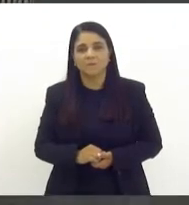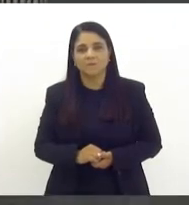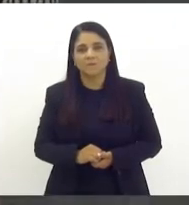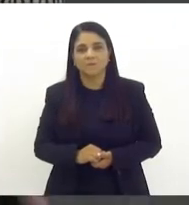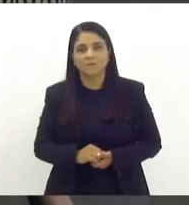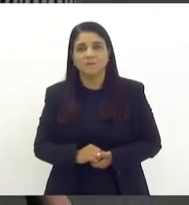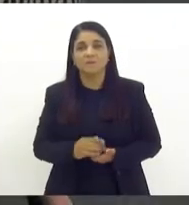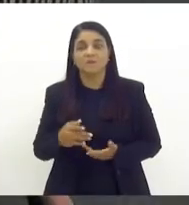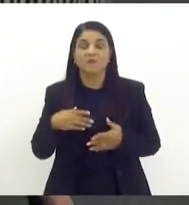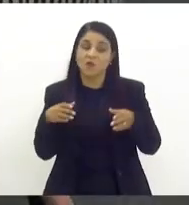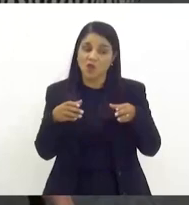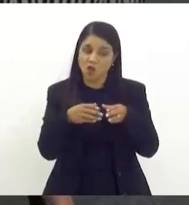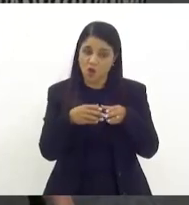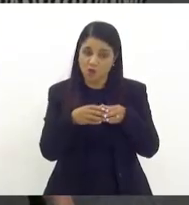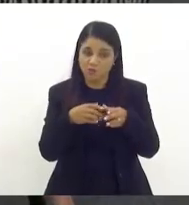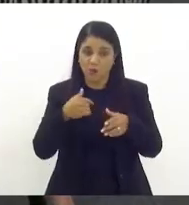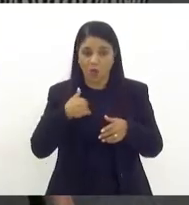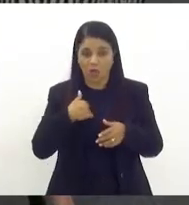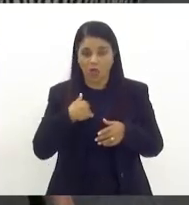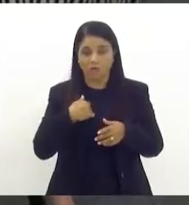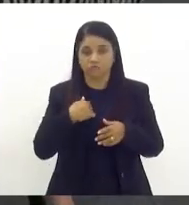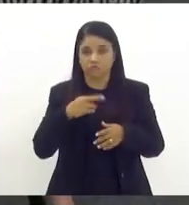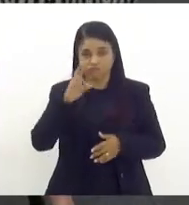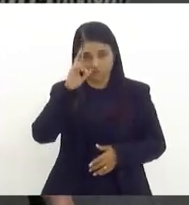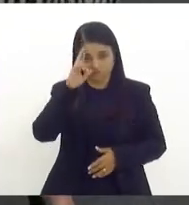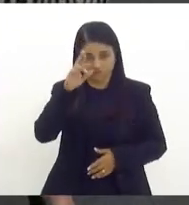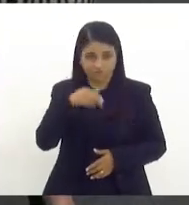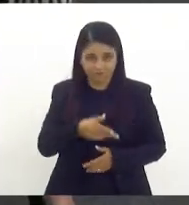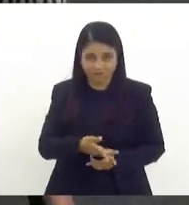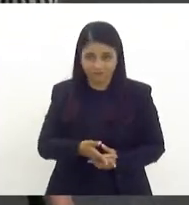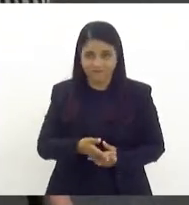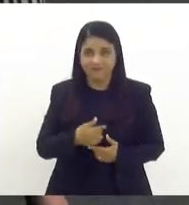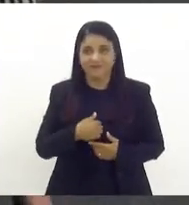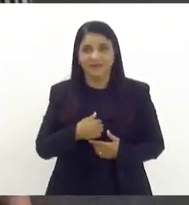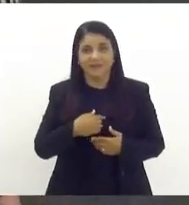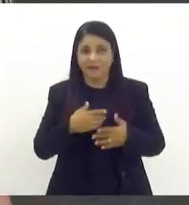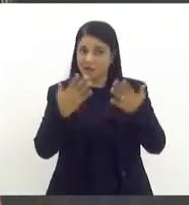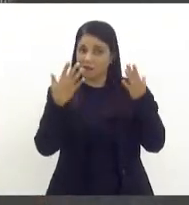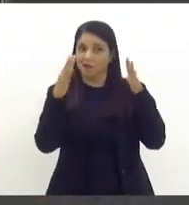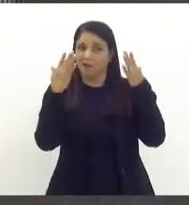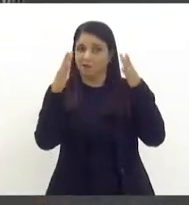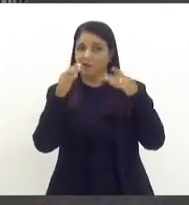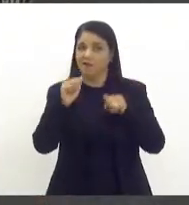nessa comissão eu sou titular aleluia